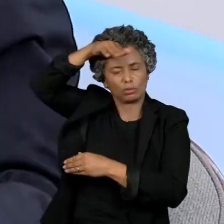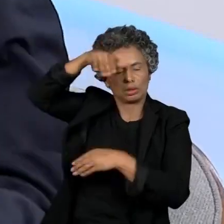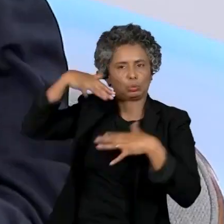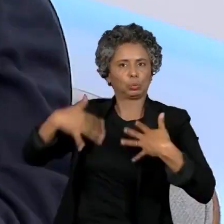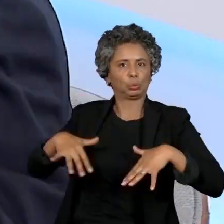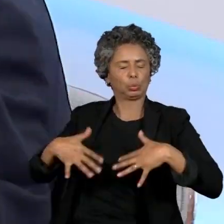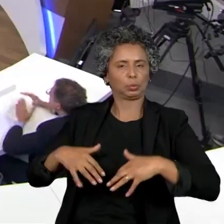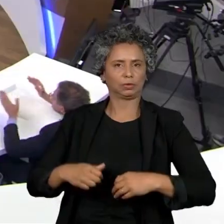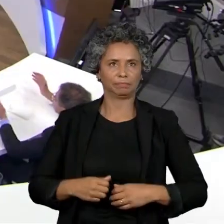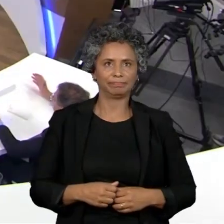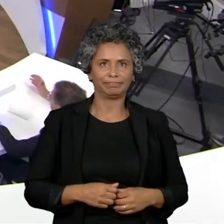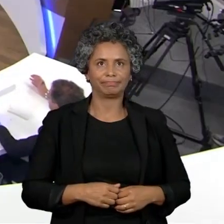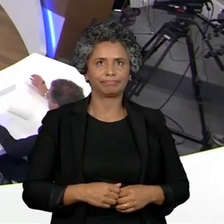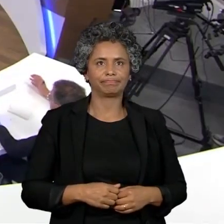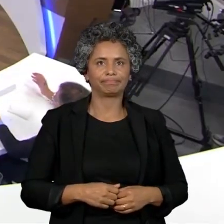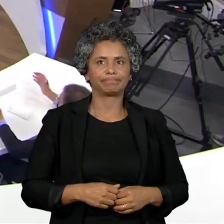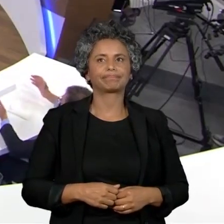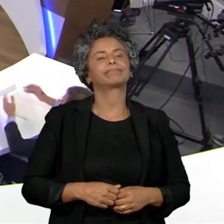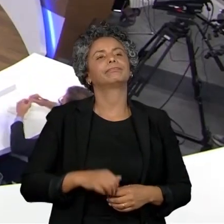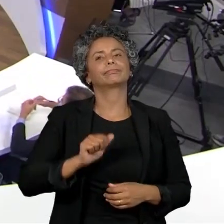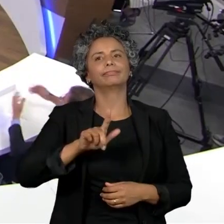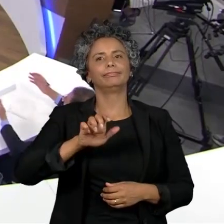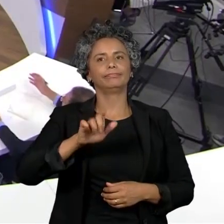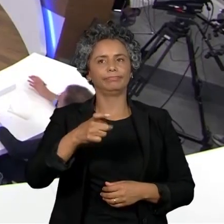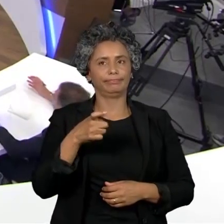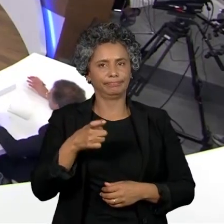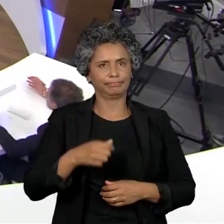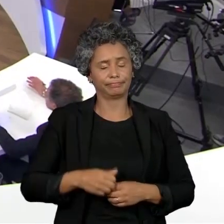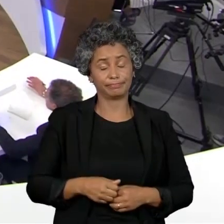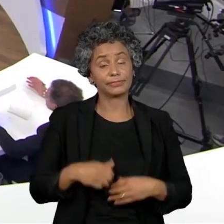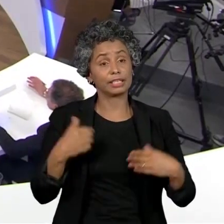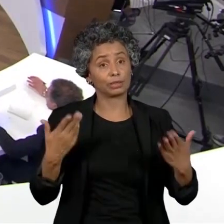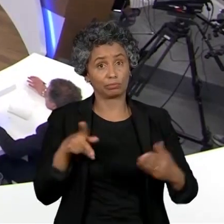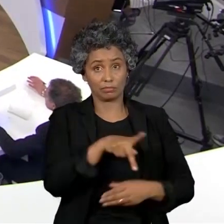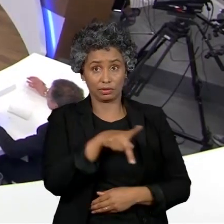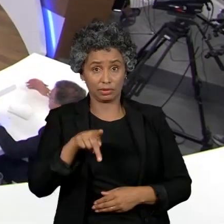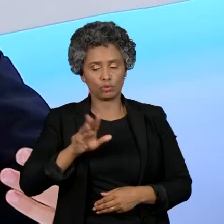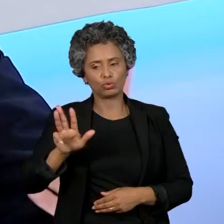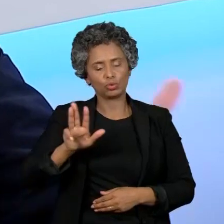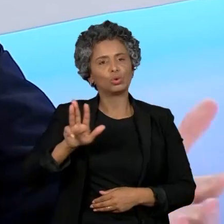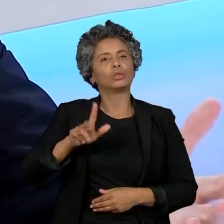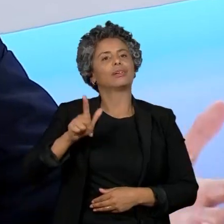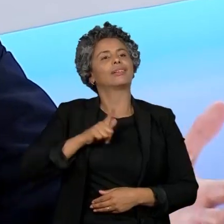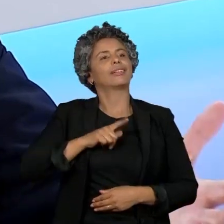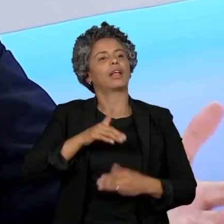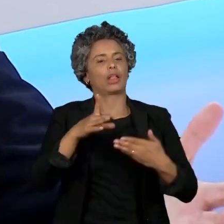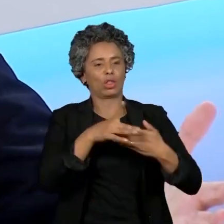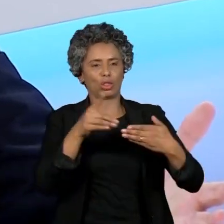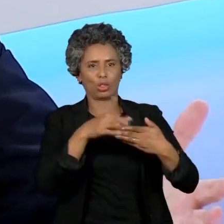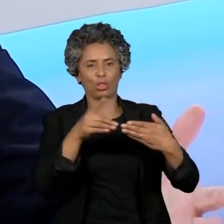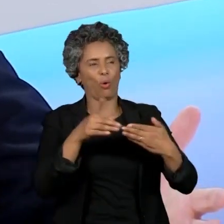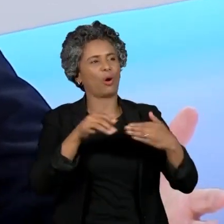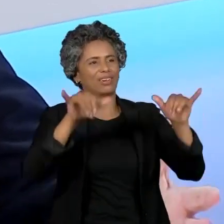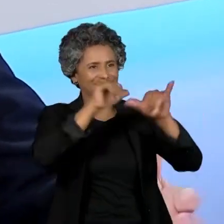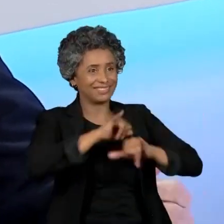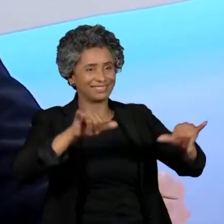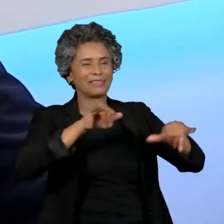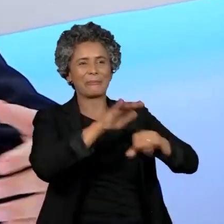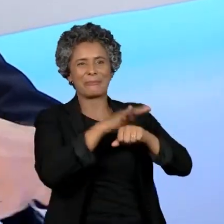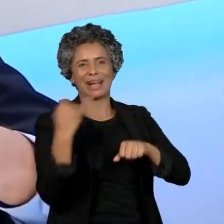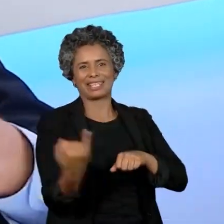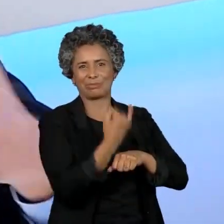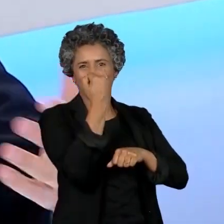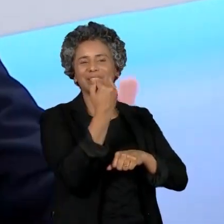Presidente Luna e outros líderes estão questionando o dólar como a grande moeda de reserva internacional,